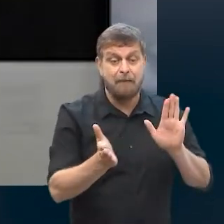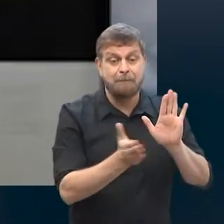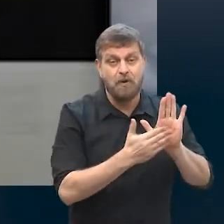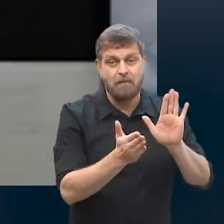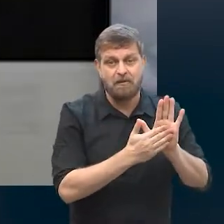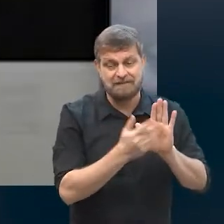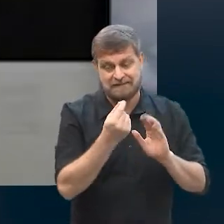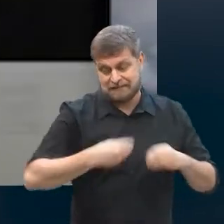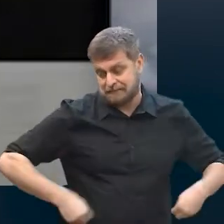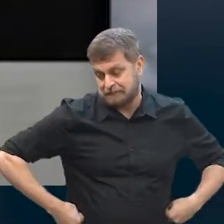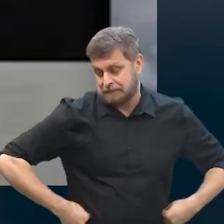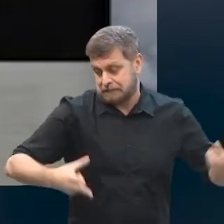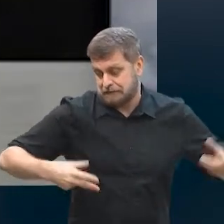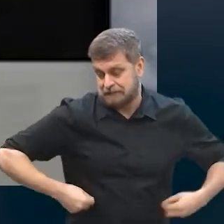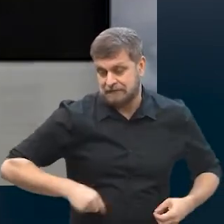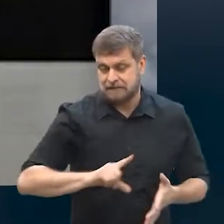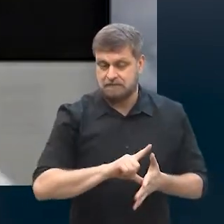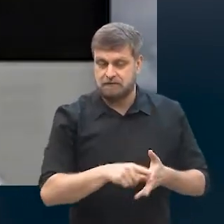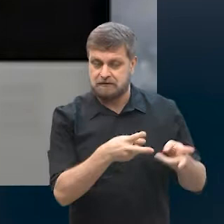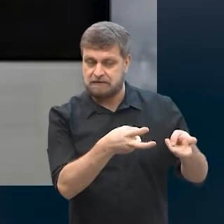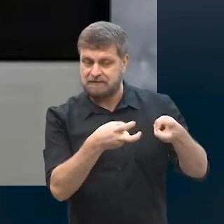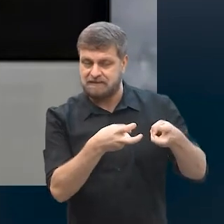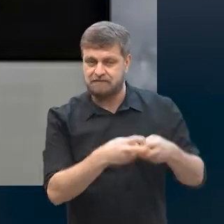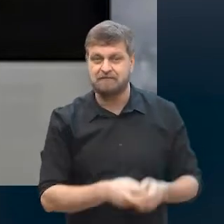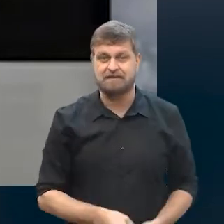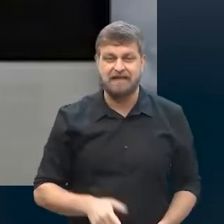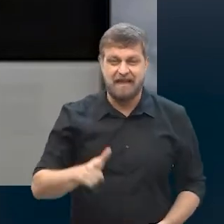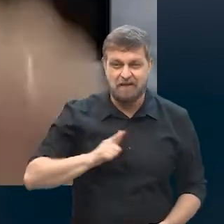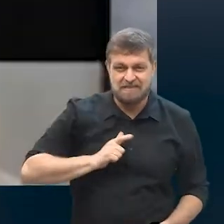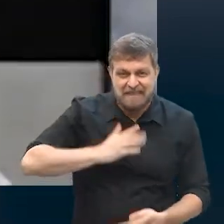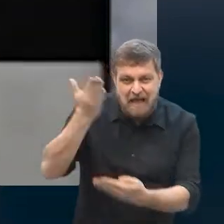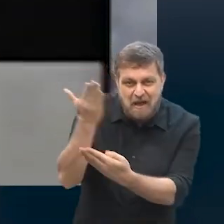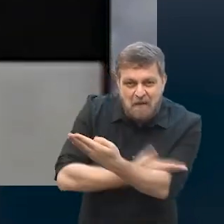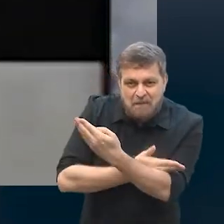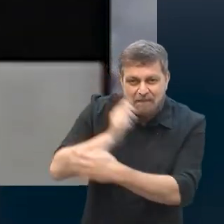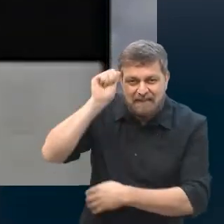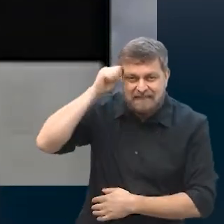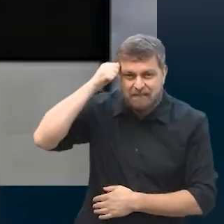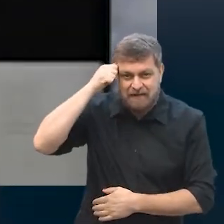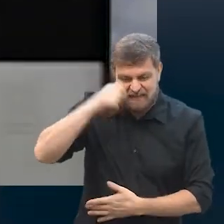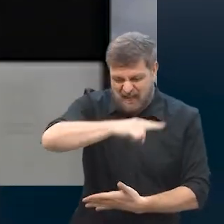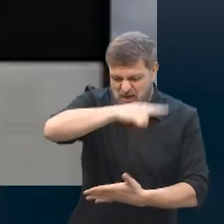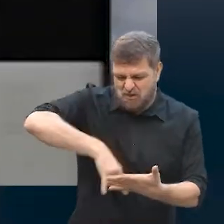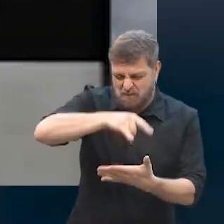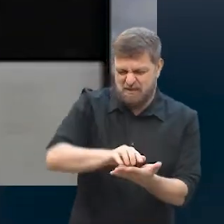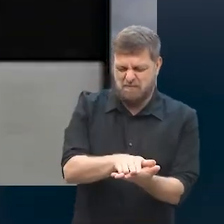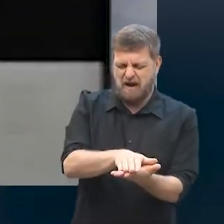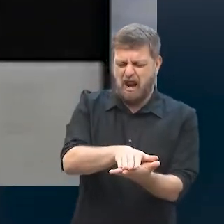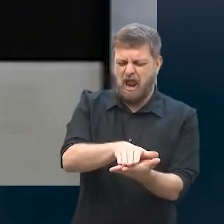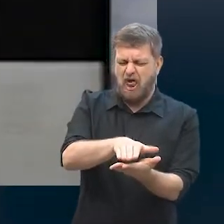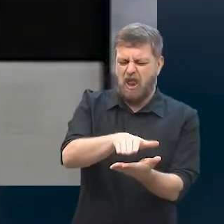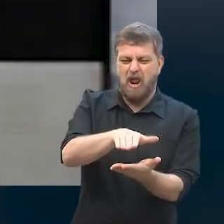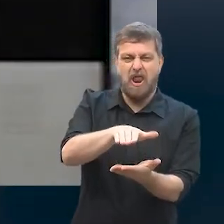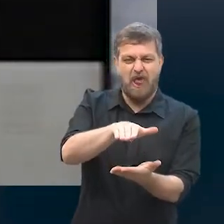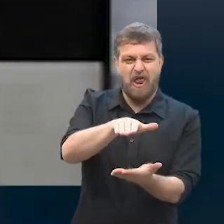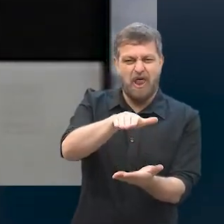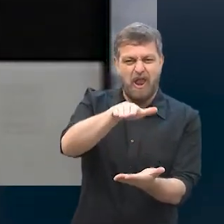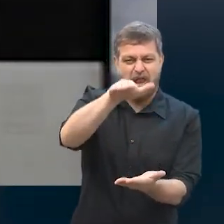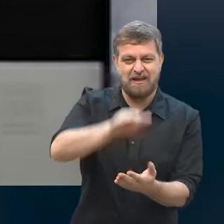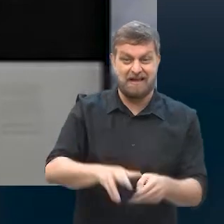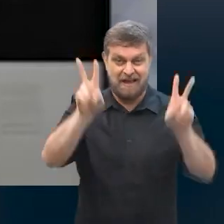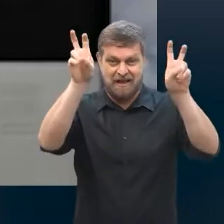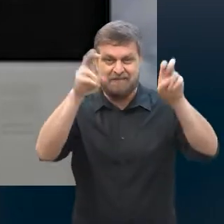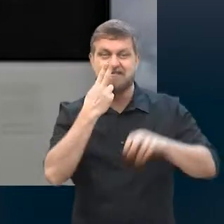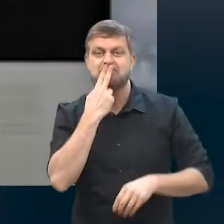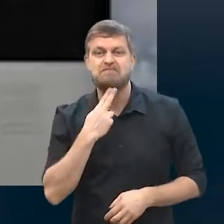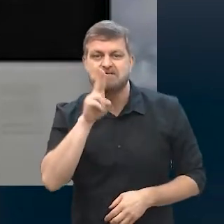E, portanto, foi até engraçado. Eu tinha uma pasta preta lotada de tudo referente à gelateria